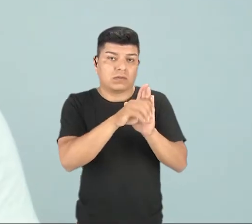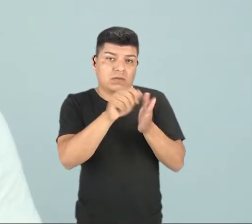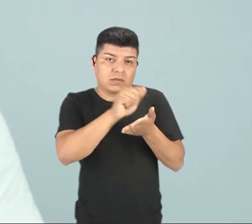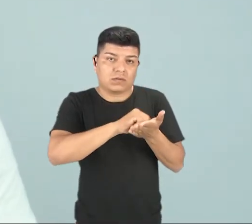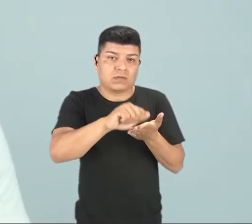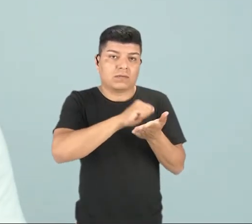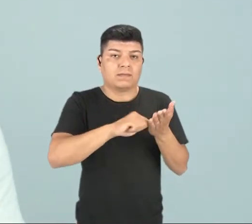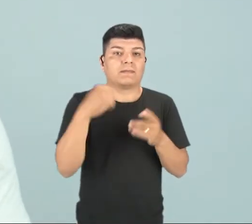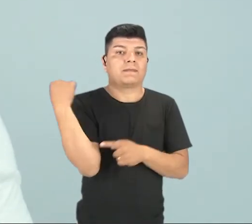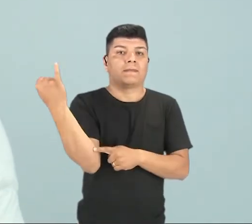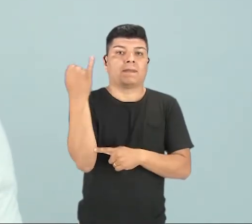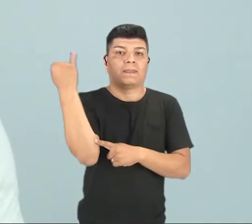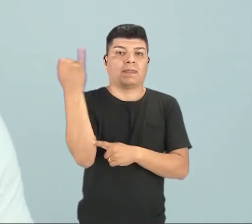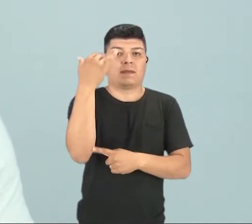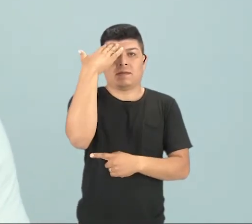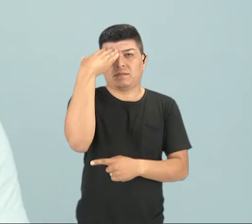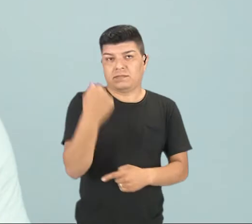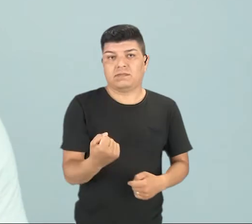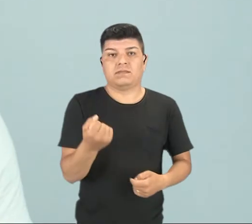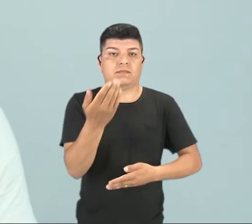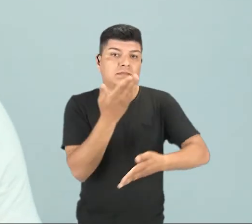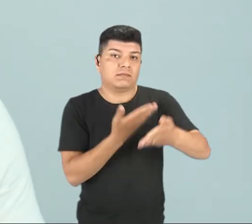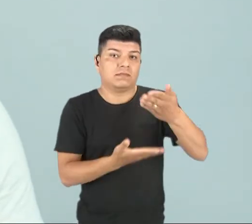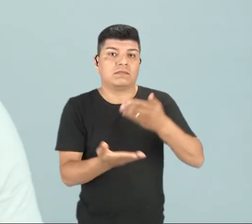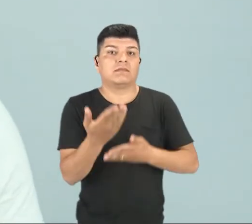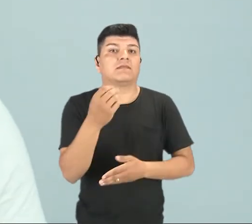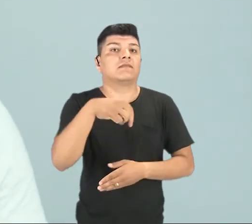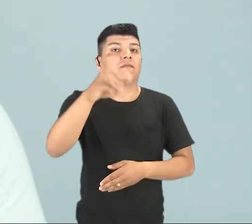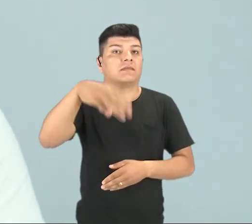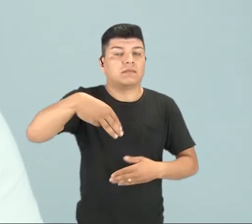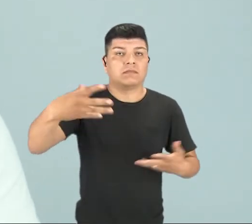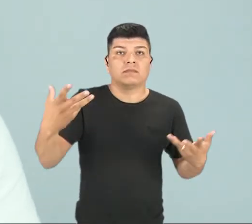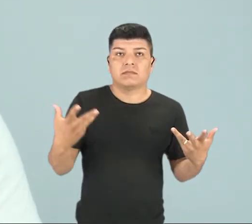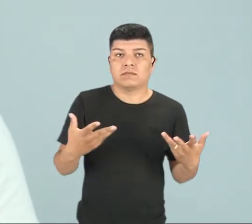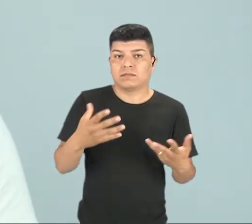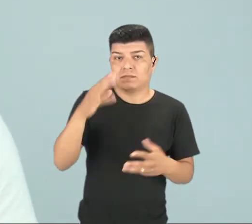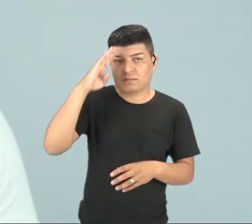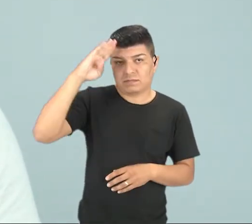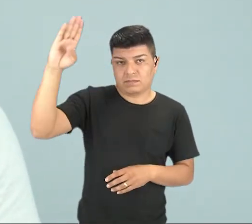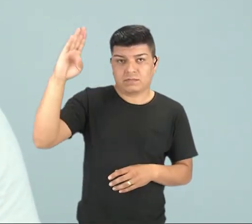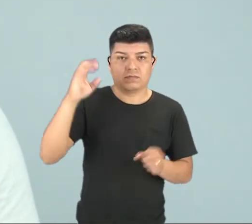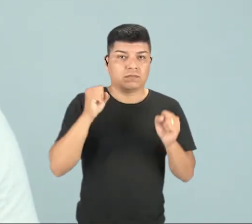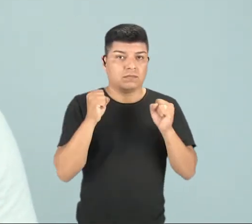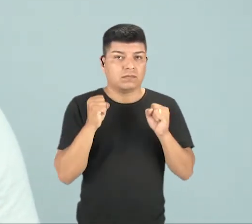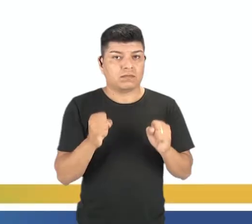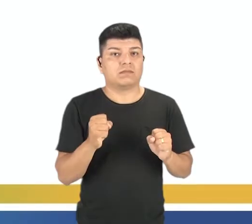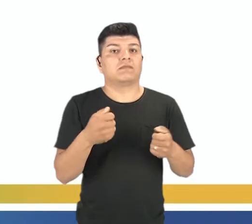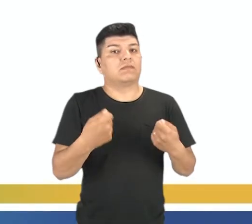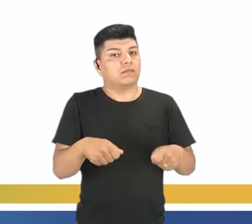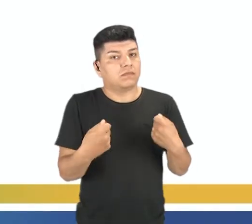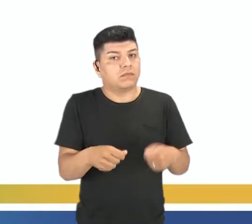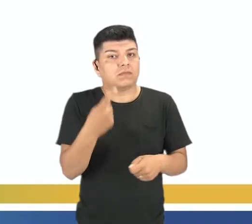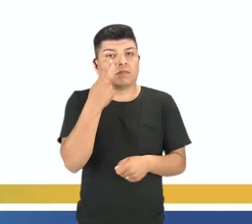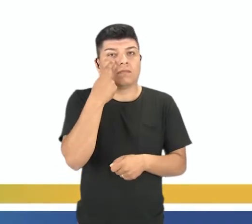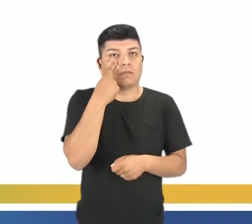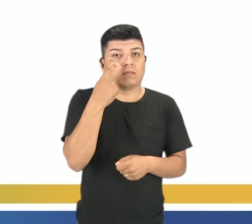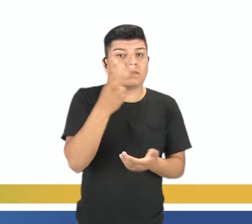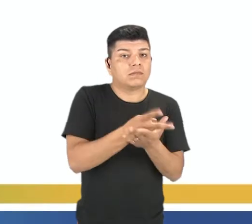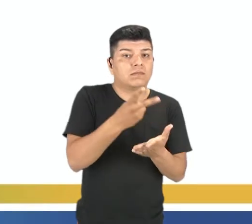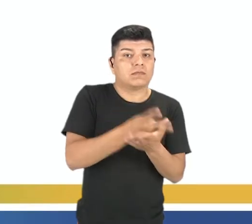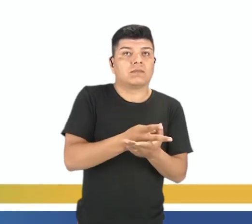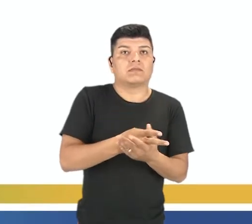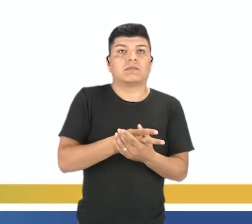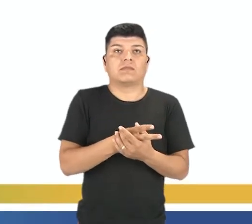que ele é importante para você saber quem pode doar para quem. Basicamente, o principal que vocês devem estar observando é sempre aqui,